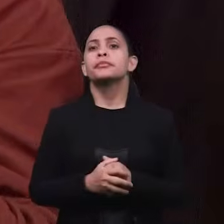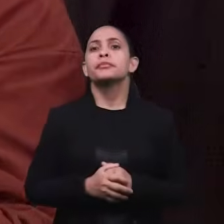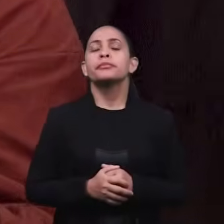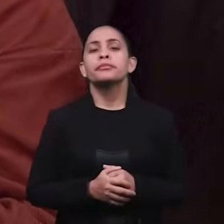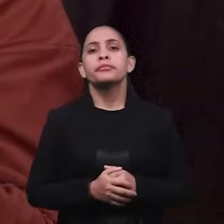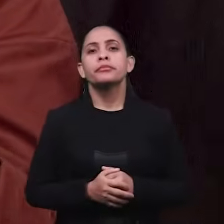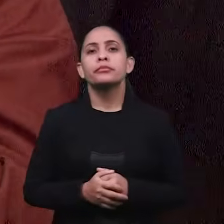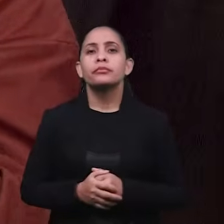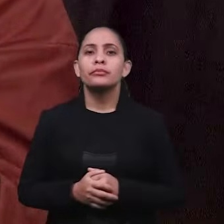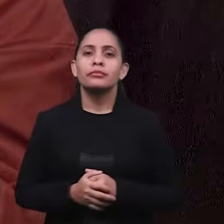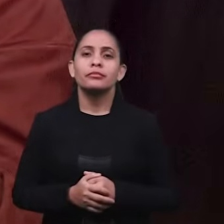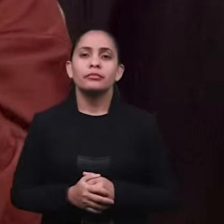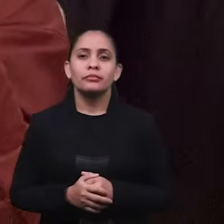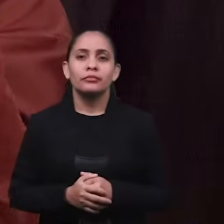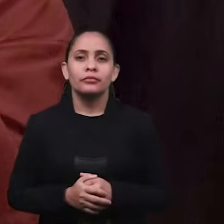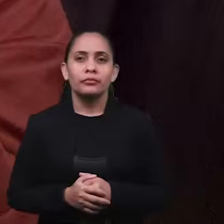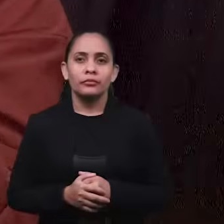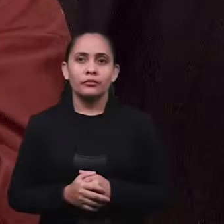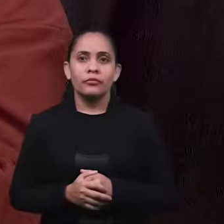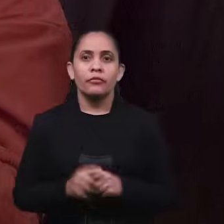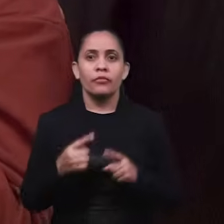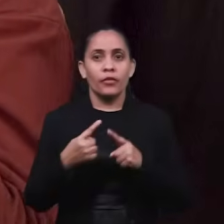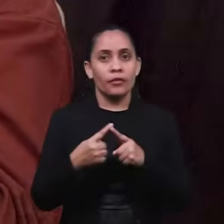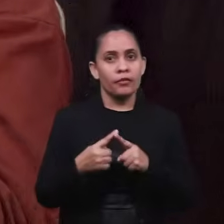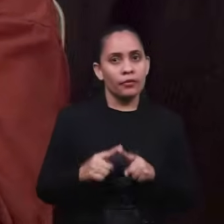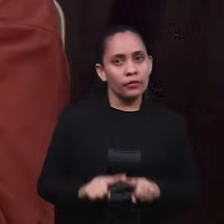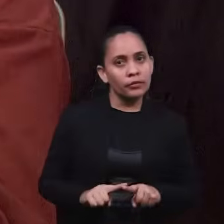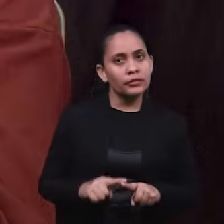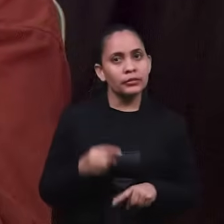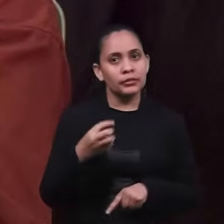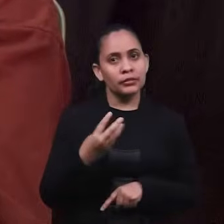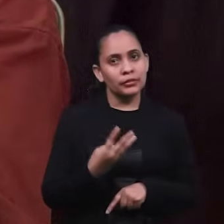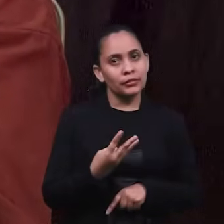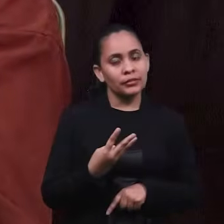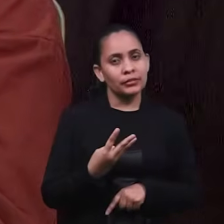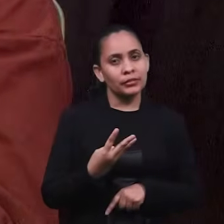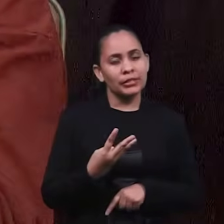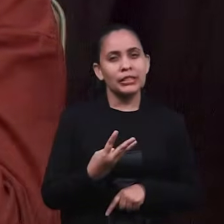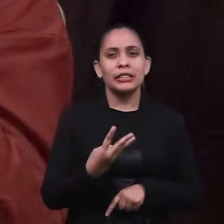do indivíduo, vezes 35 ml